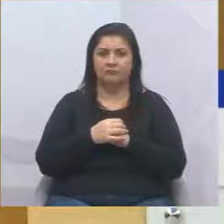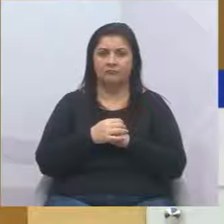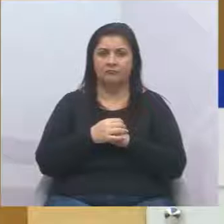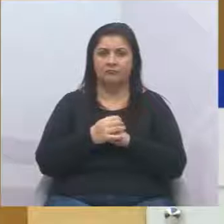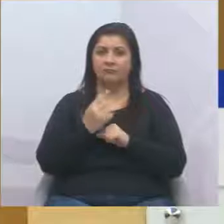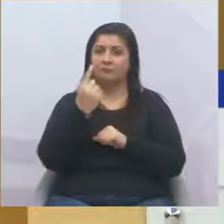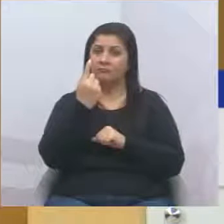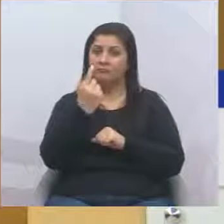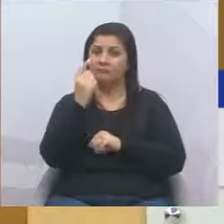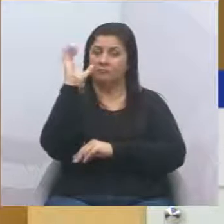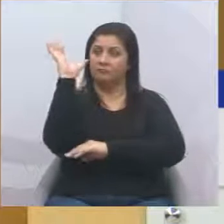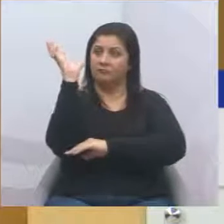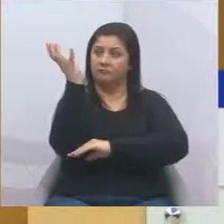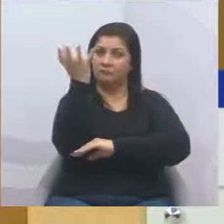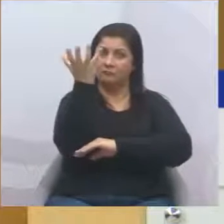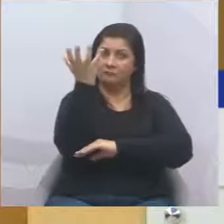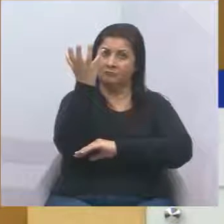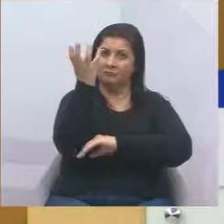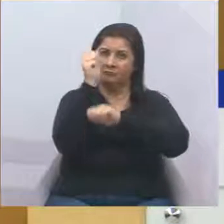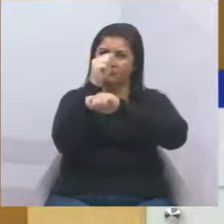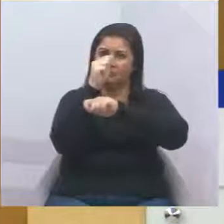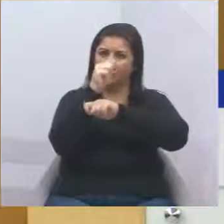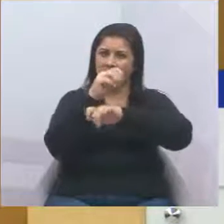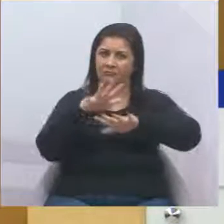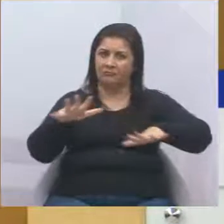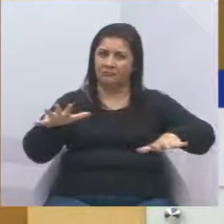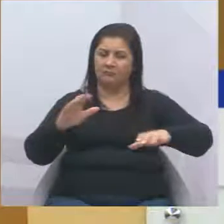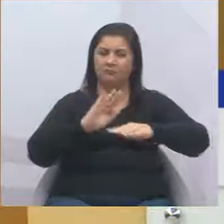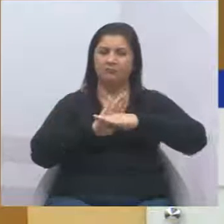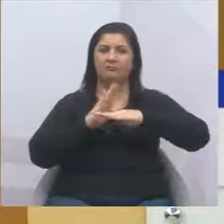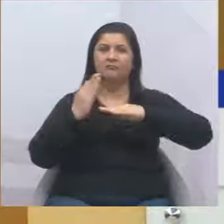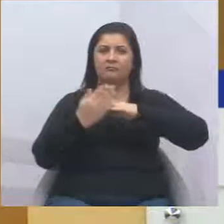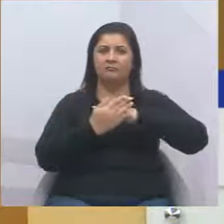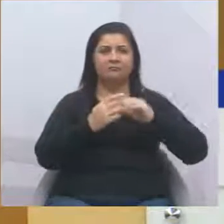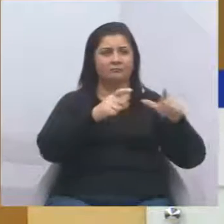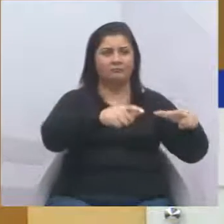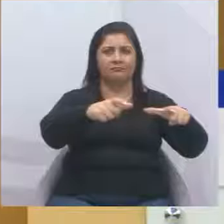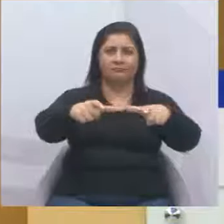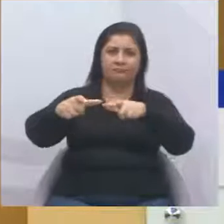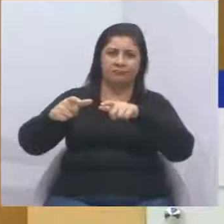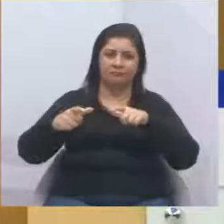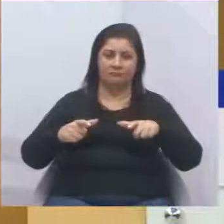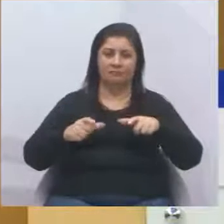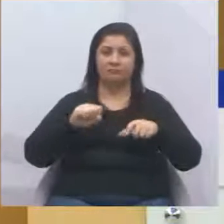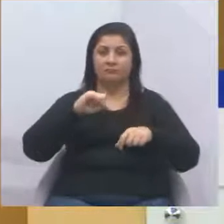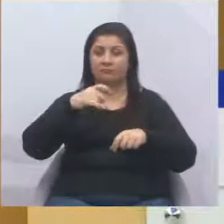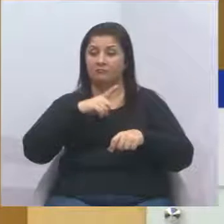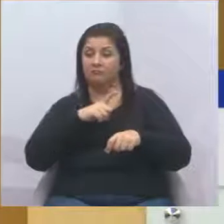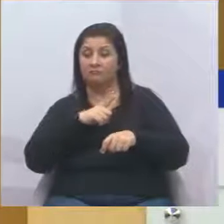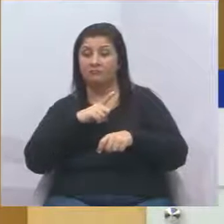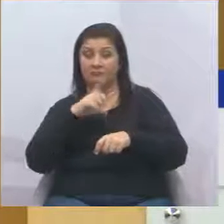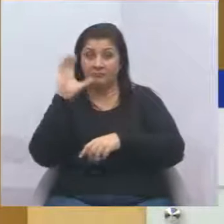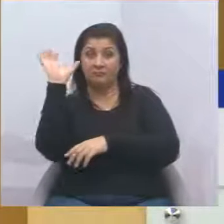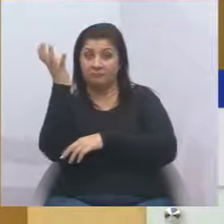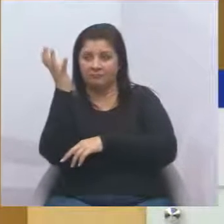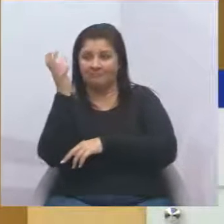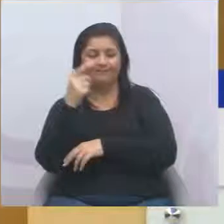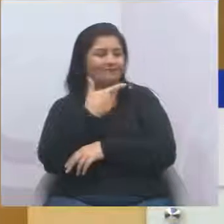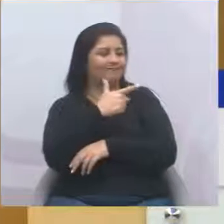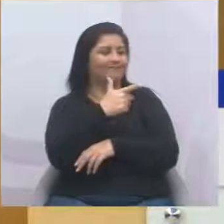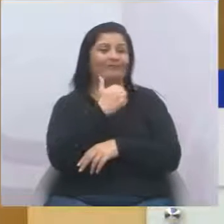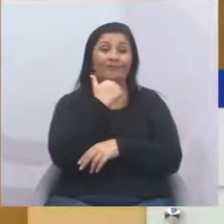Uma árvore invasora que prolifera pelos bairros da cidade e onde a planta aparece, nenhuma outra árvore